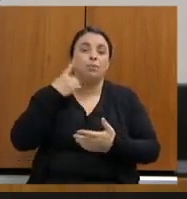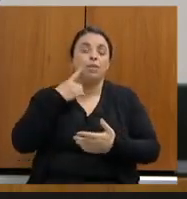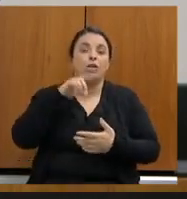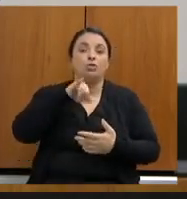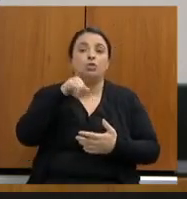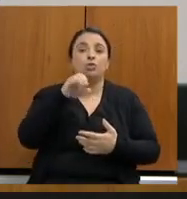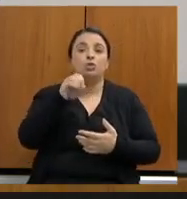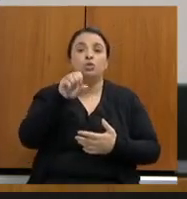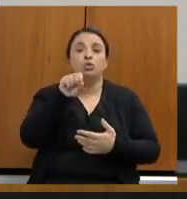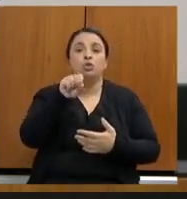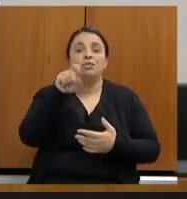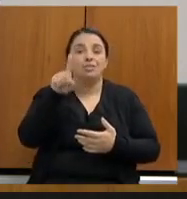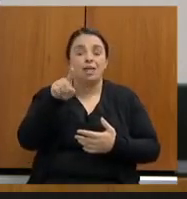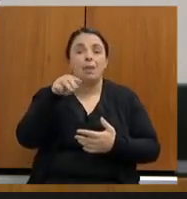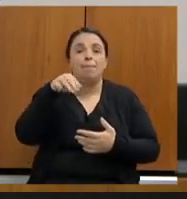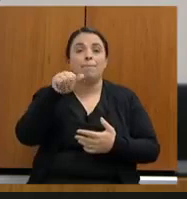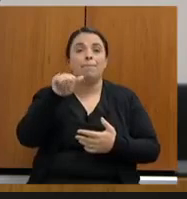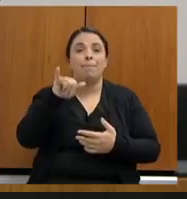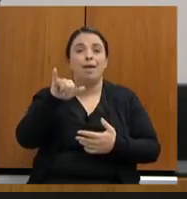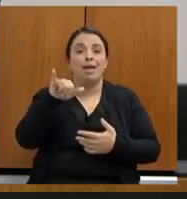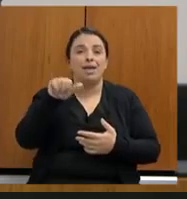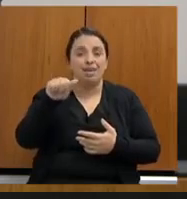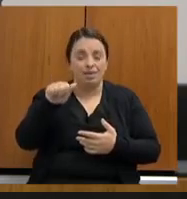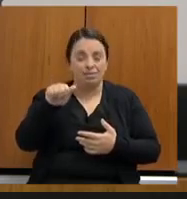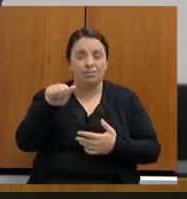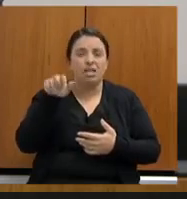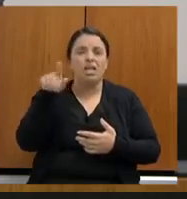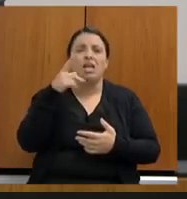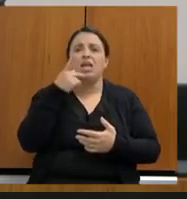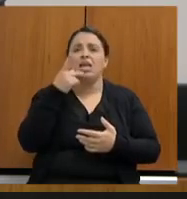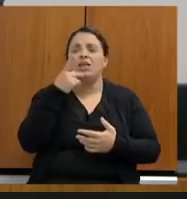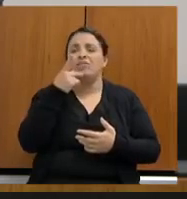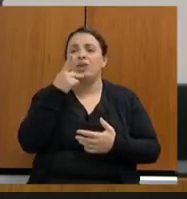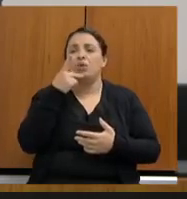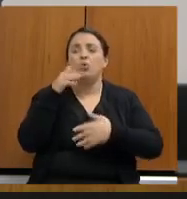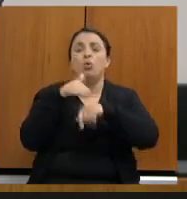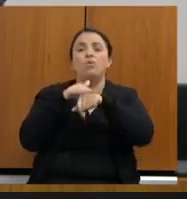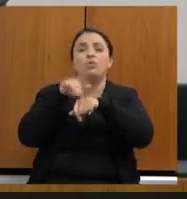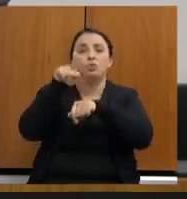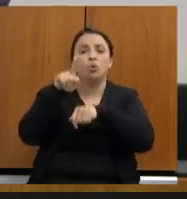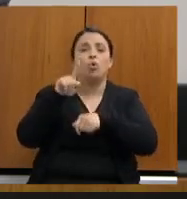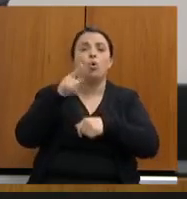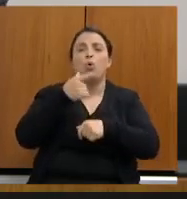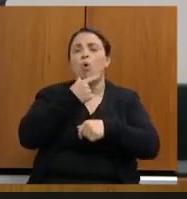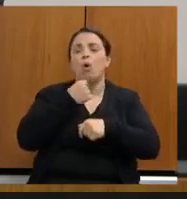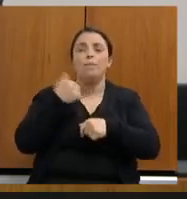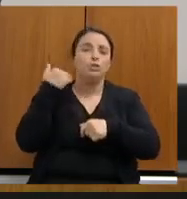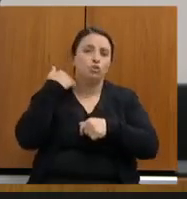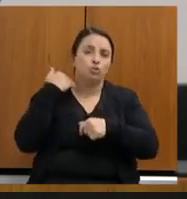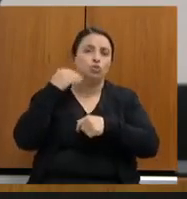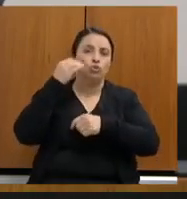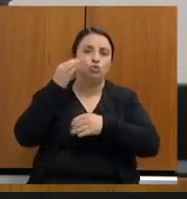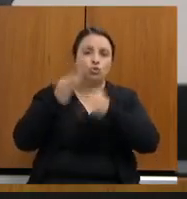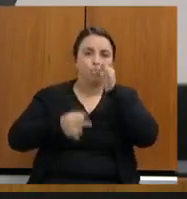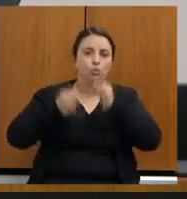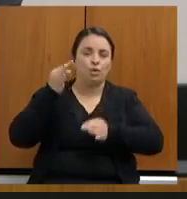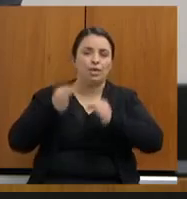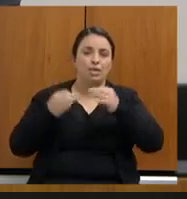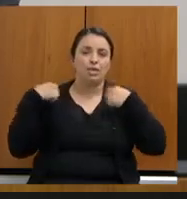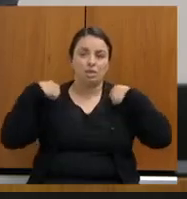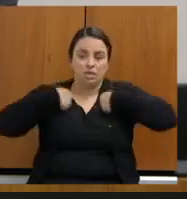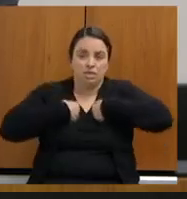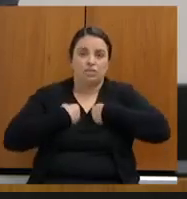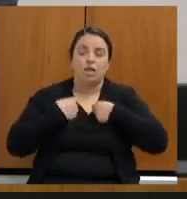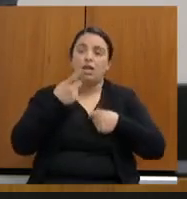a comissão naquele ele chegou a dizer para o é o juizo lá e falando que estou chama de